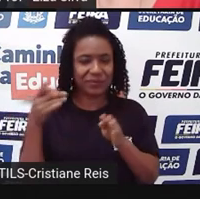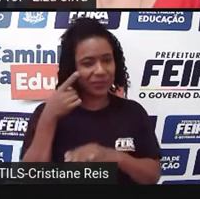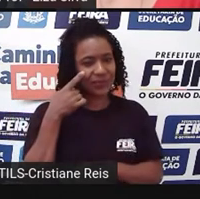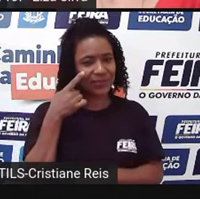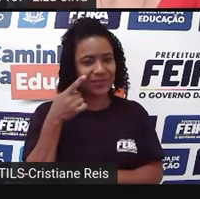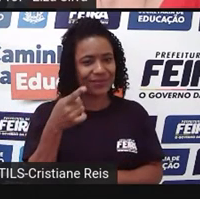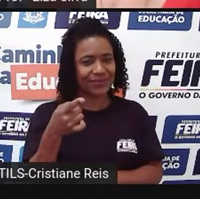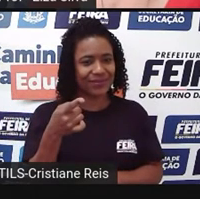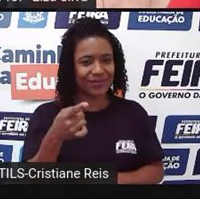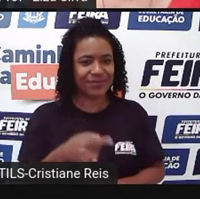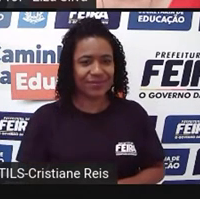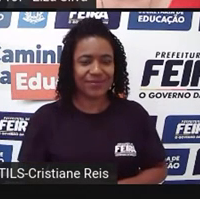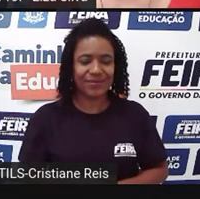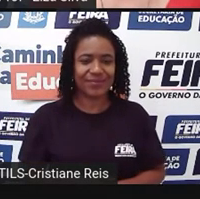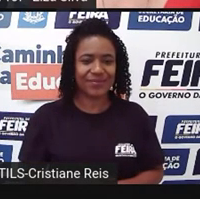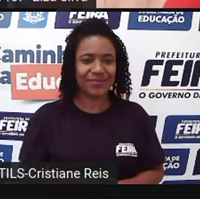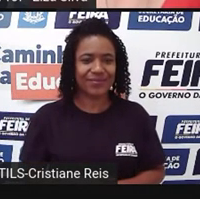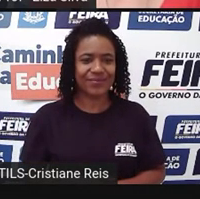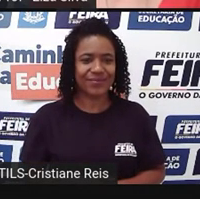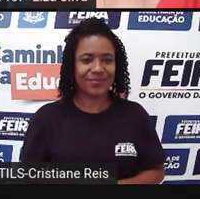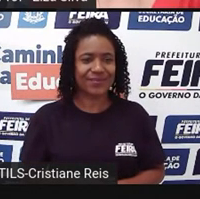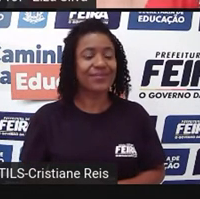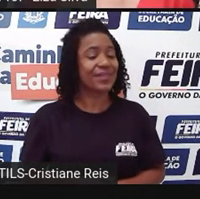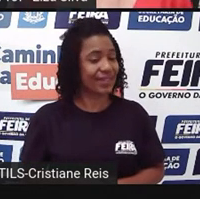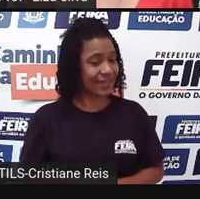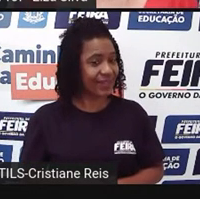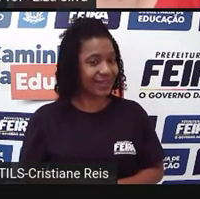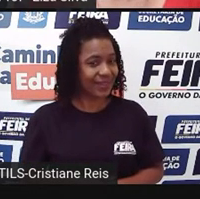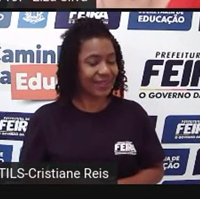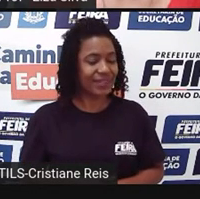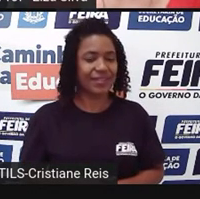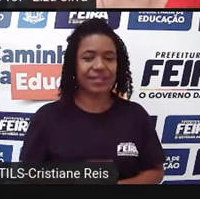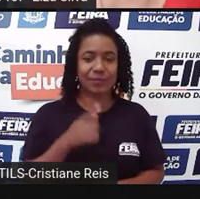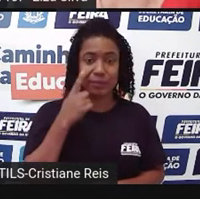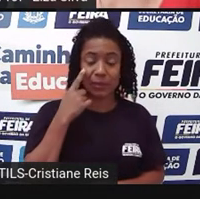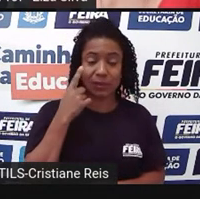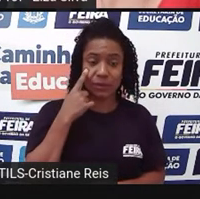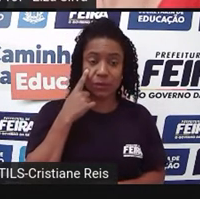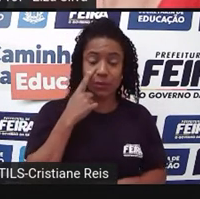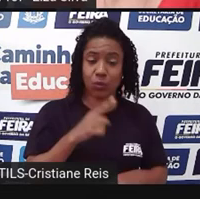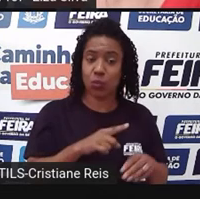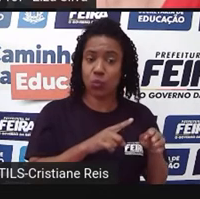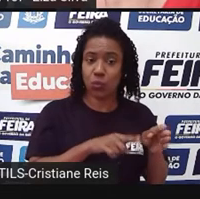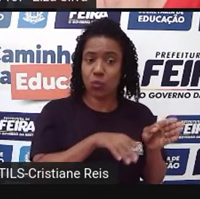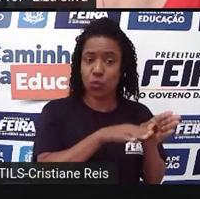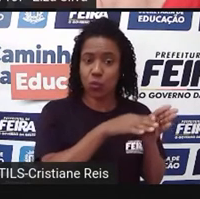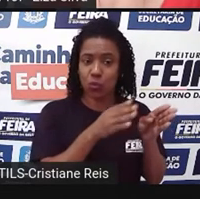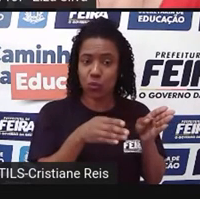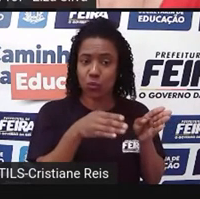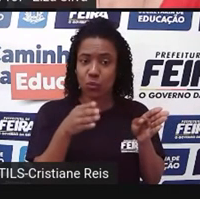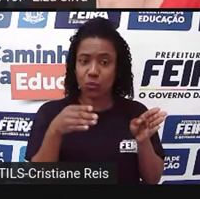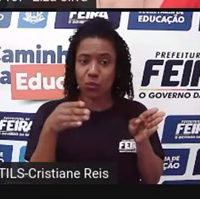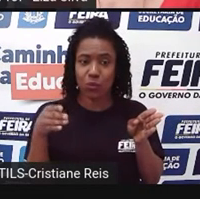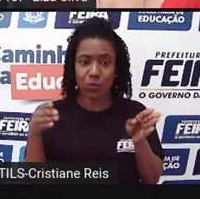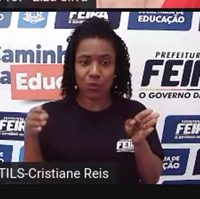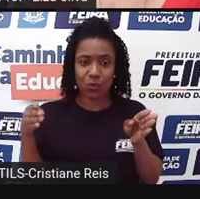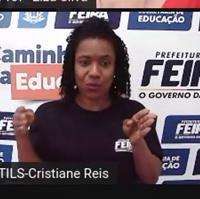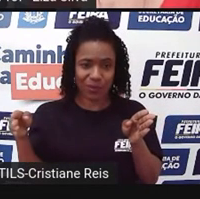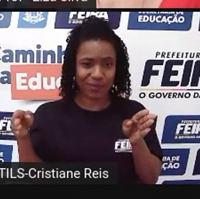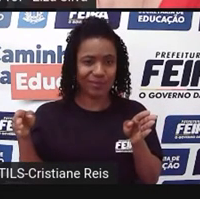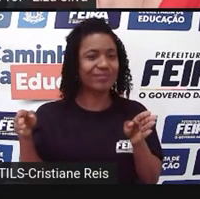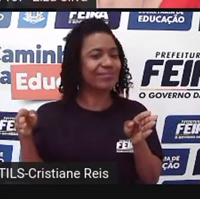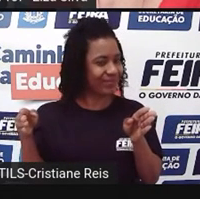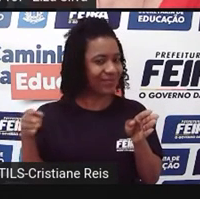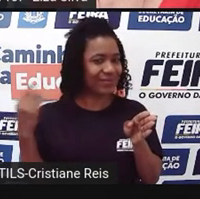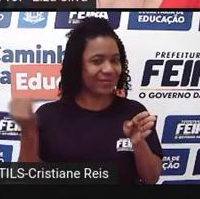numa sequência cronológica né que nós já Vimos que essa é uma característica marcante desse gênero pessoal o próximo